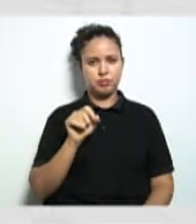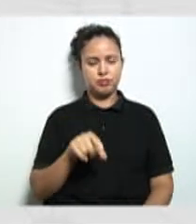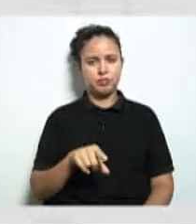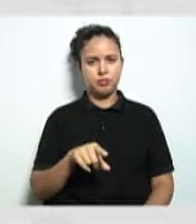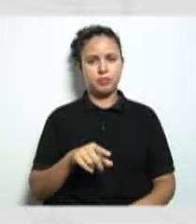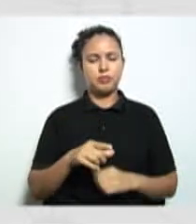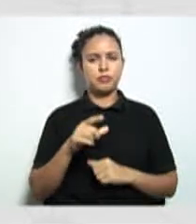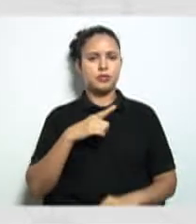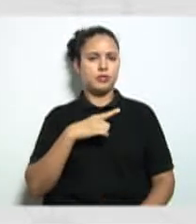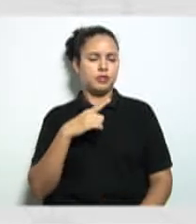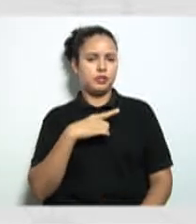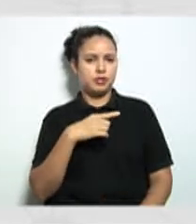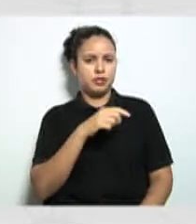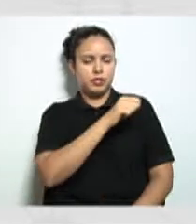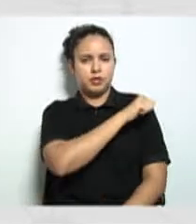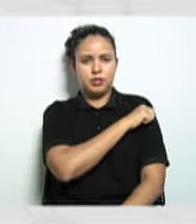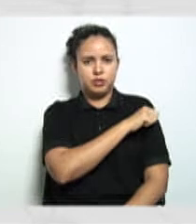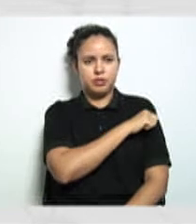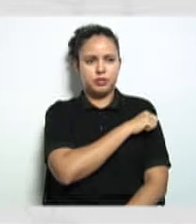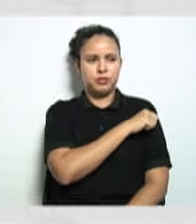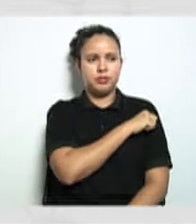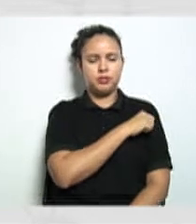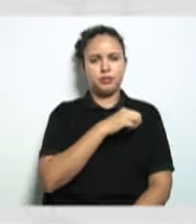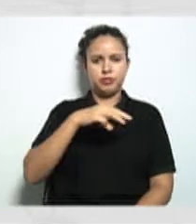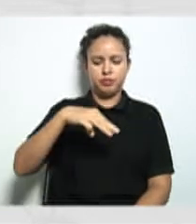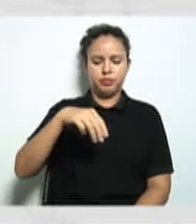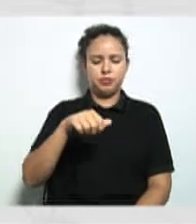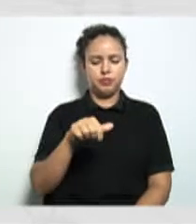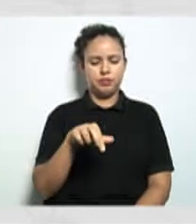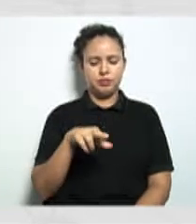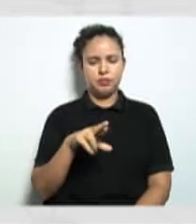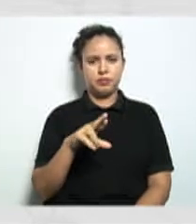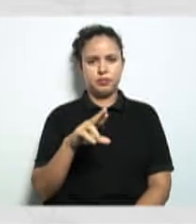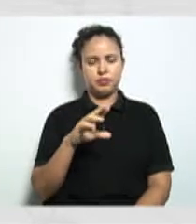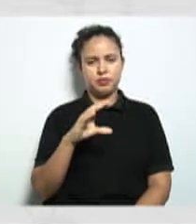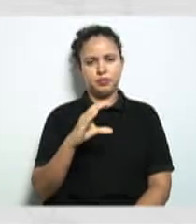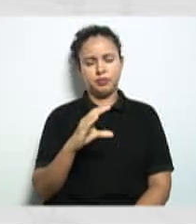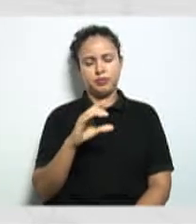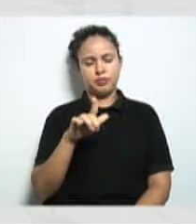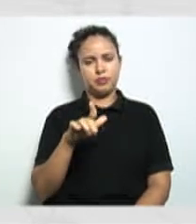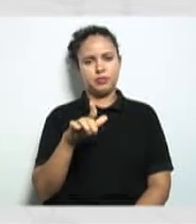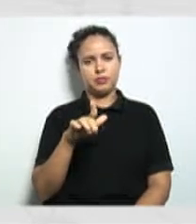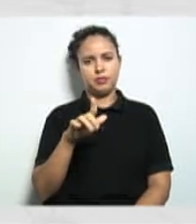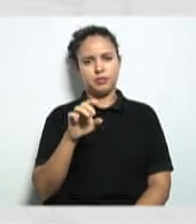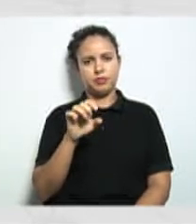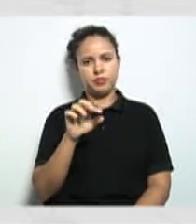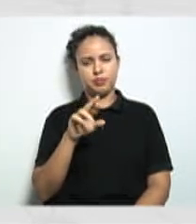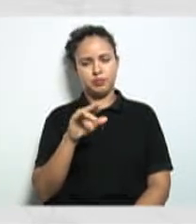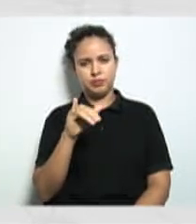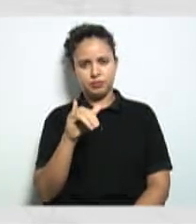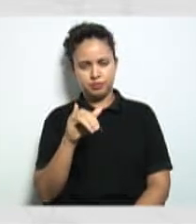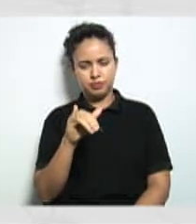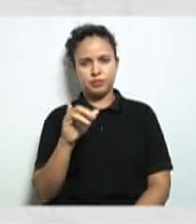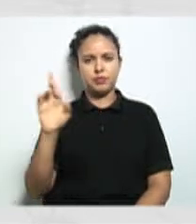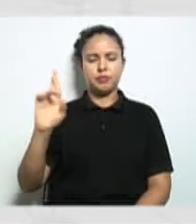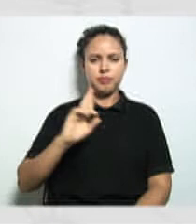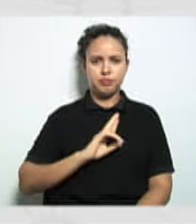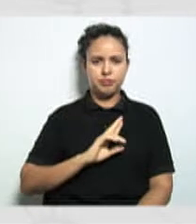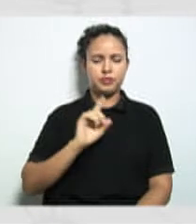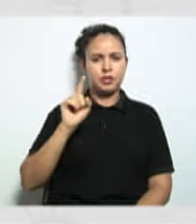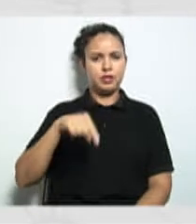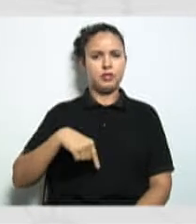Nós temos a participação lá da aluna Marjorie, da Escola Marechal Rondon. Ela diz que é